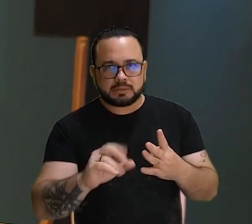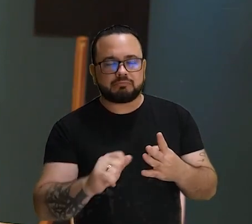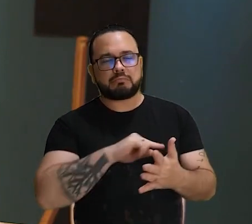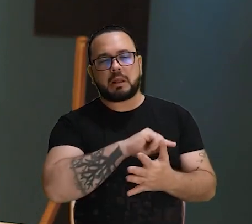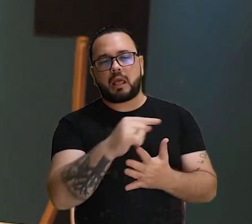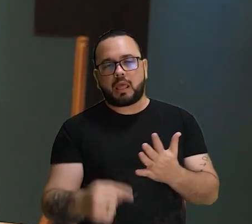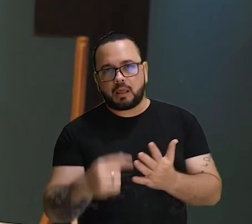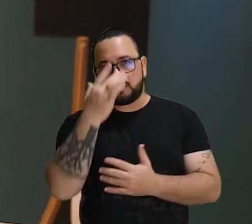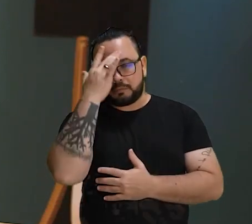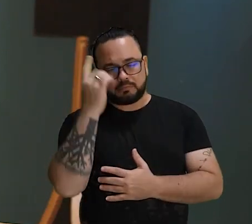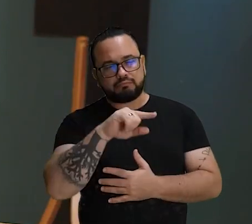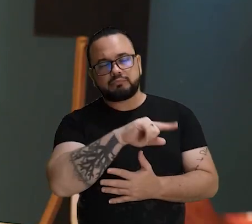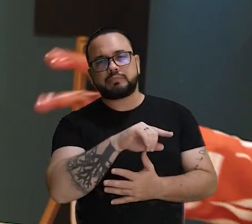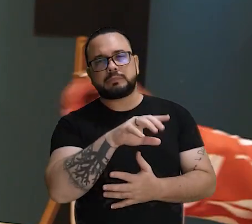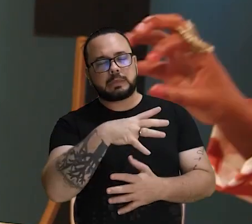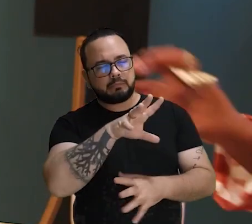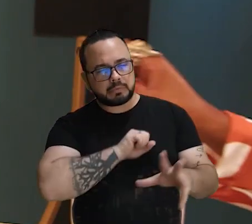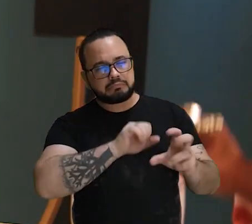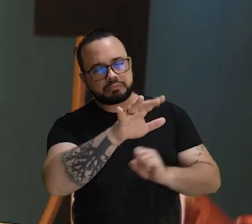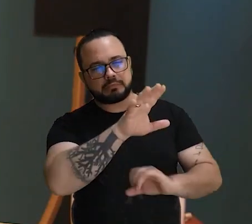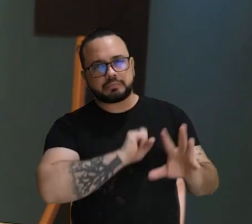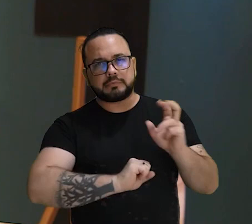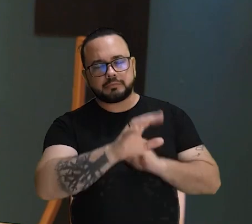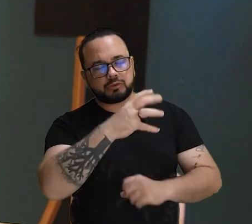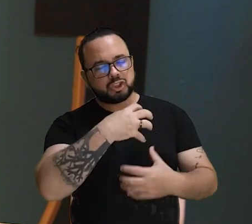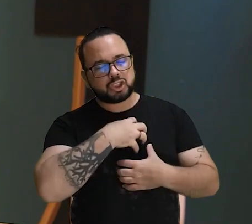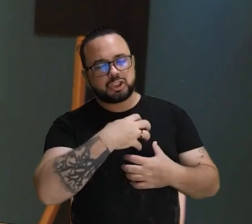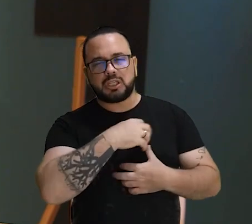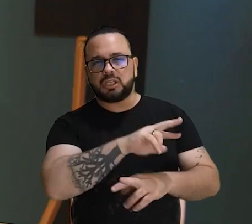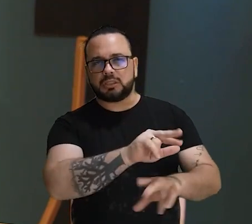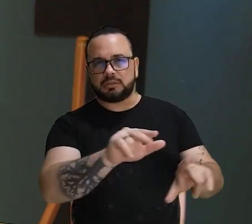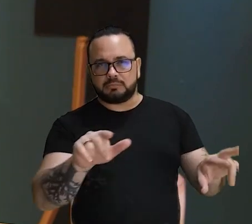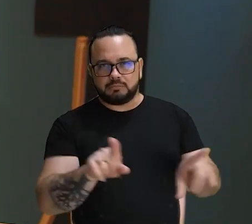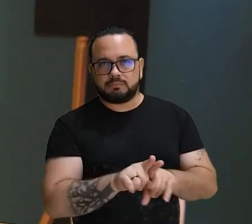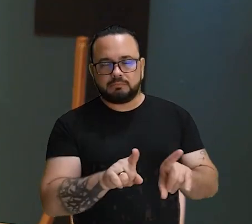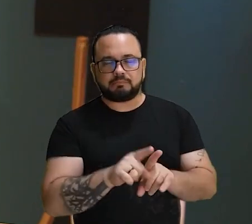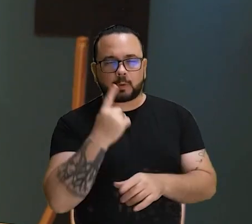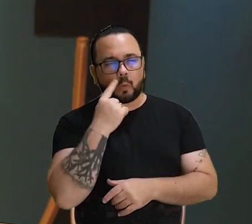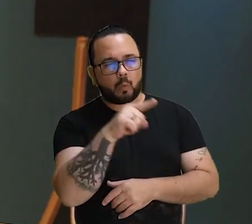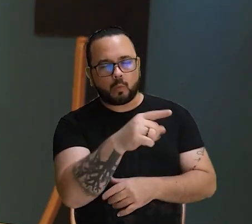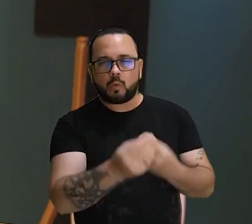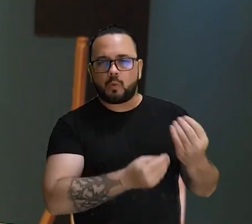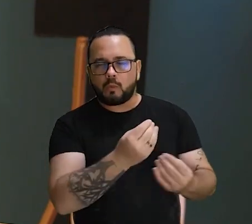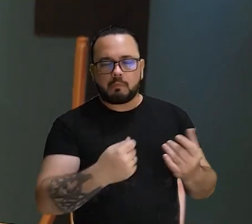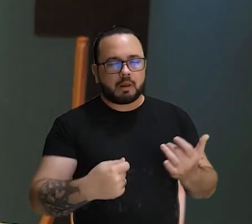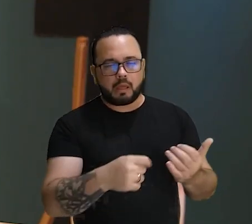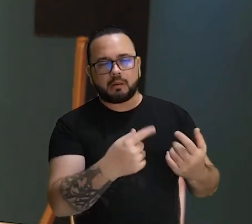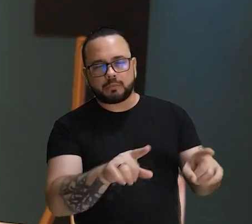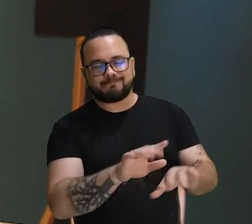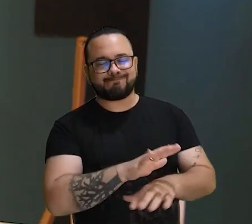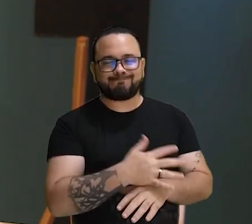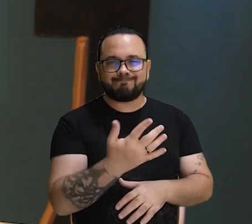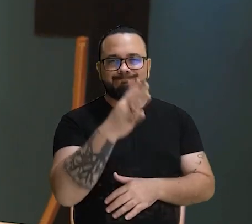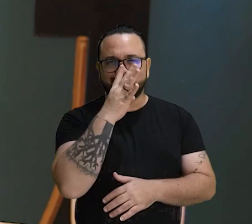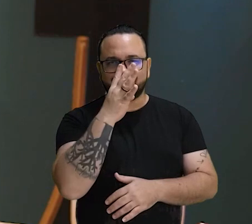tocando, você vai sendo uma esponjinha que vai te dando um jeito diferente. Olha que legal, olha como ela pensou isso, olha como é que trata o outro, olha como é que não sei o quê. E tudo